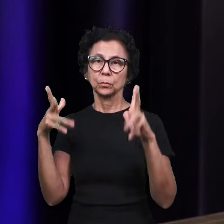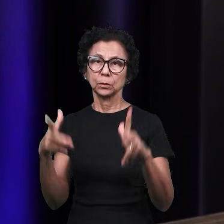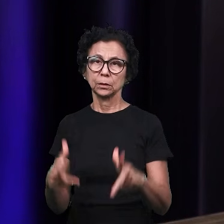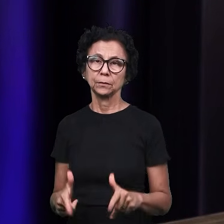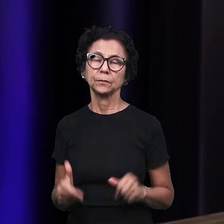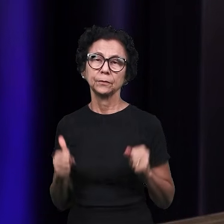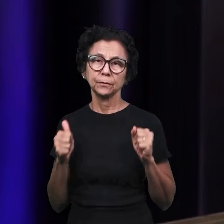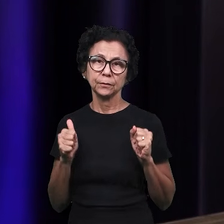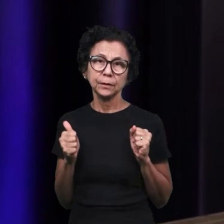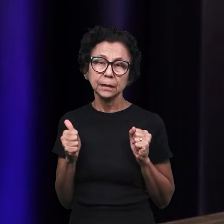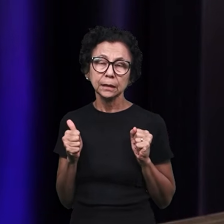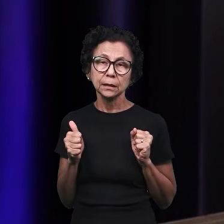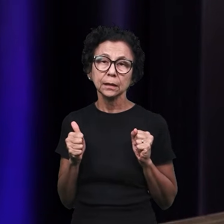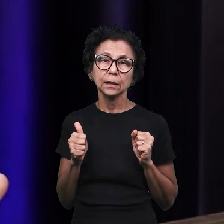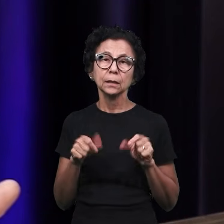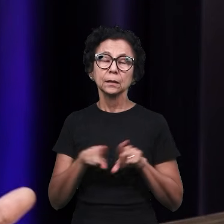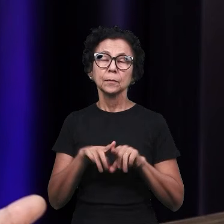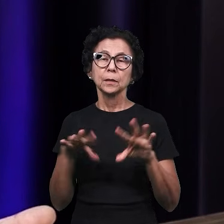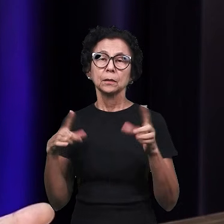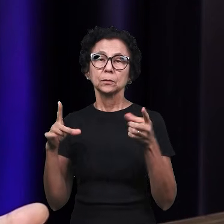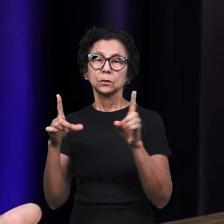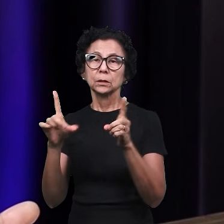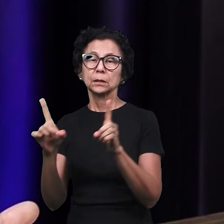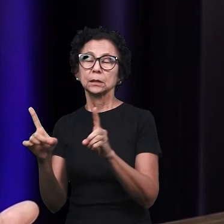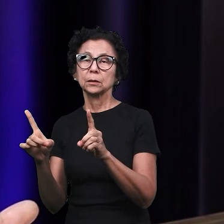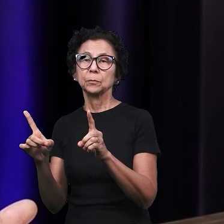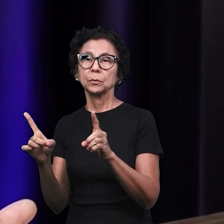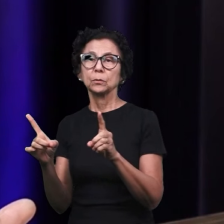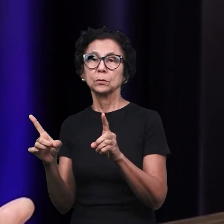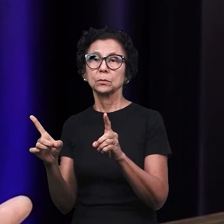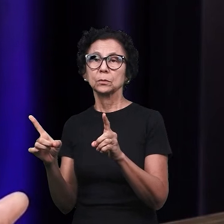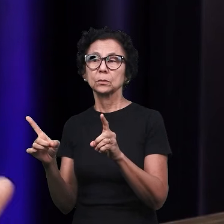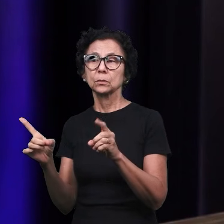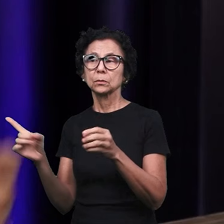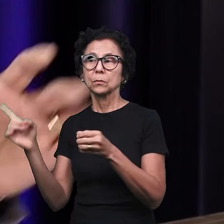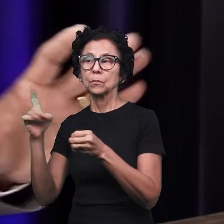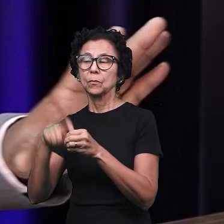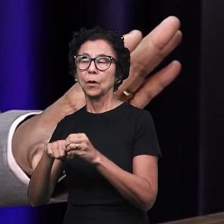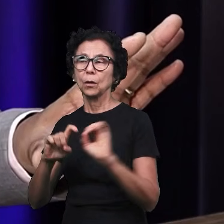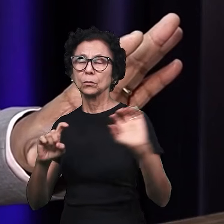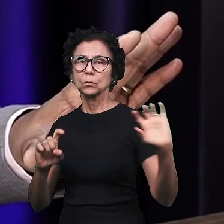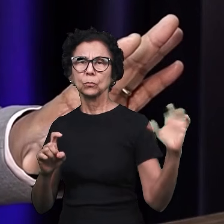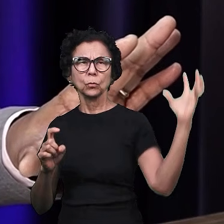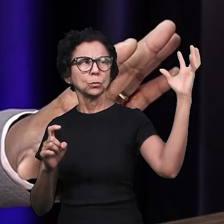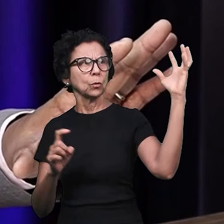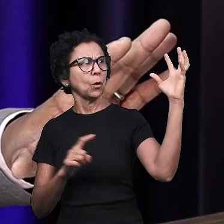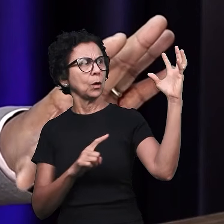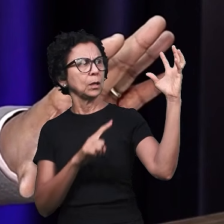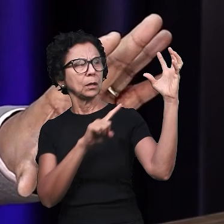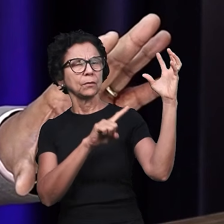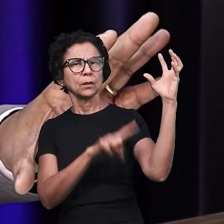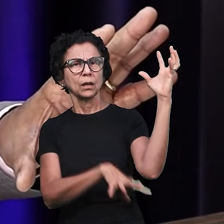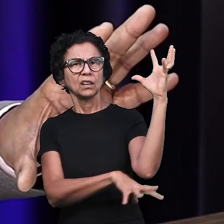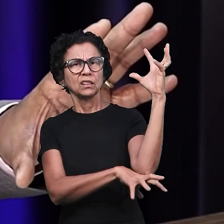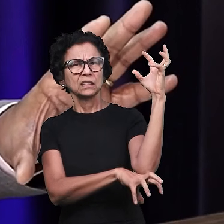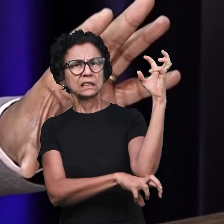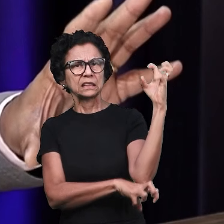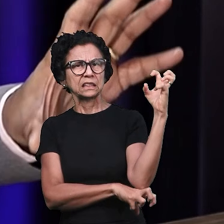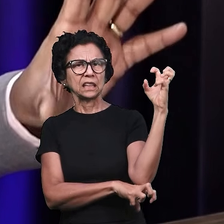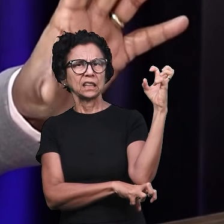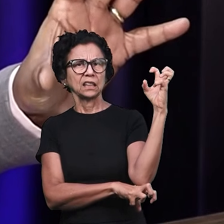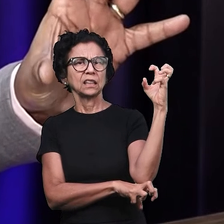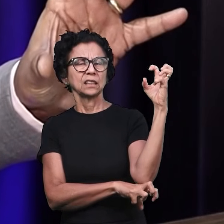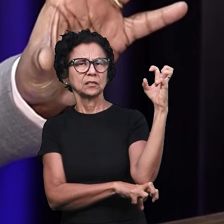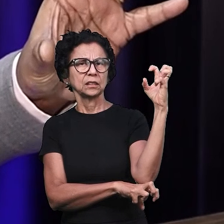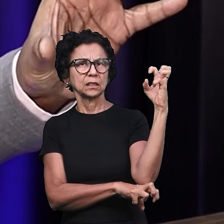purifica, e na manhã seguinte os discípulos retornam e vê a figueira seca, né?